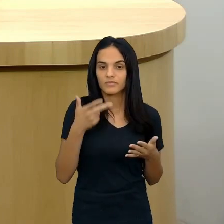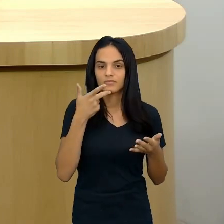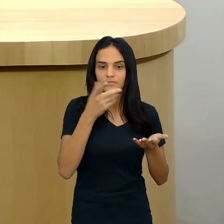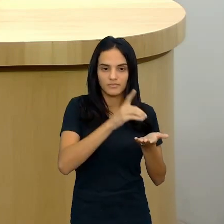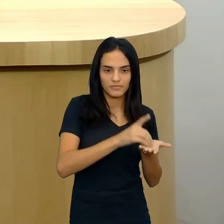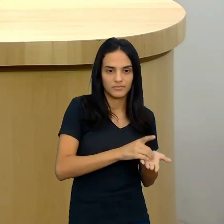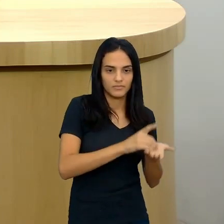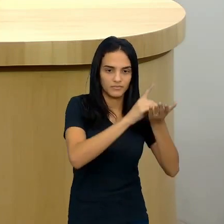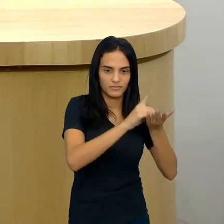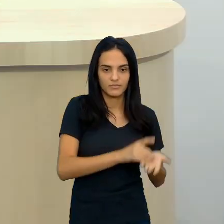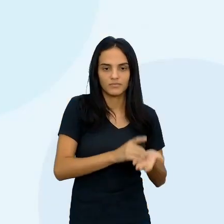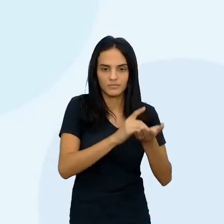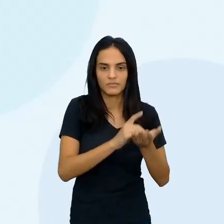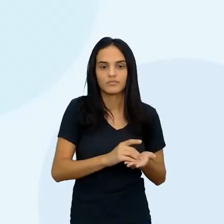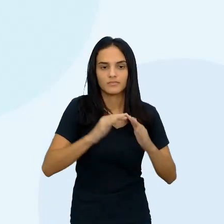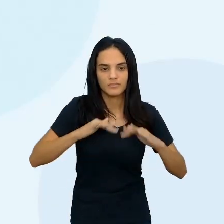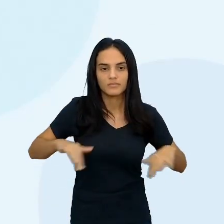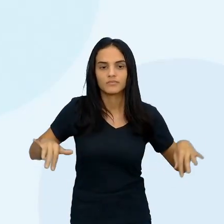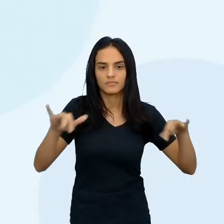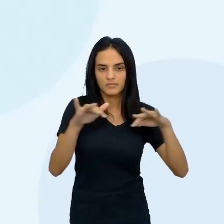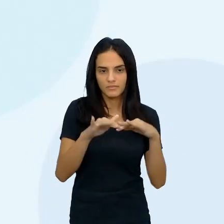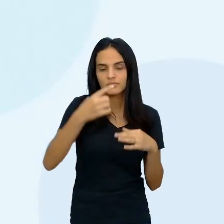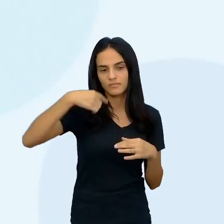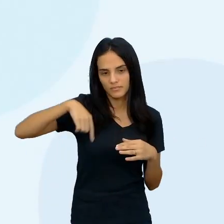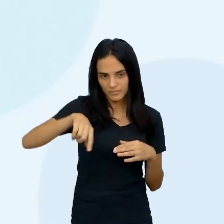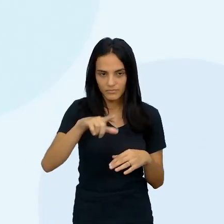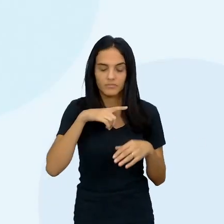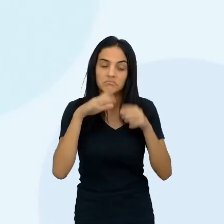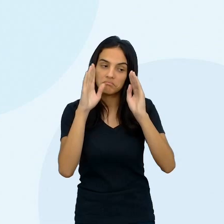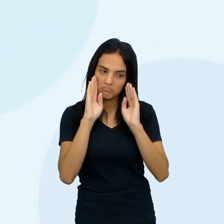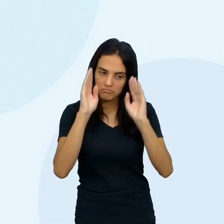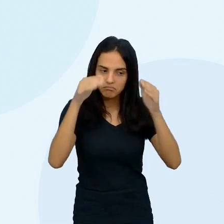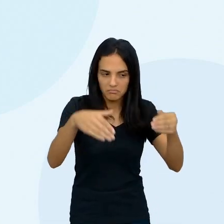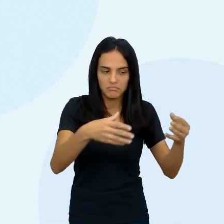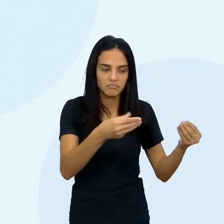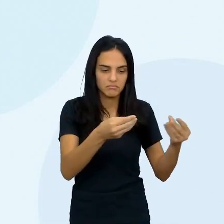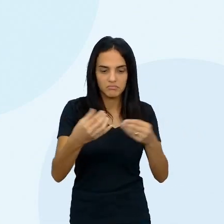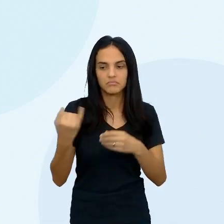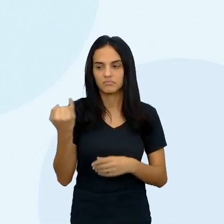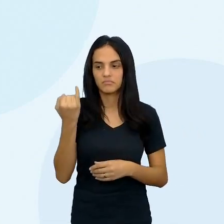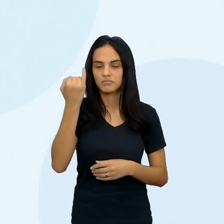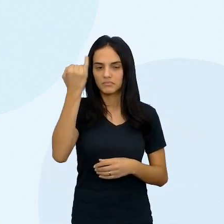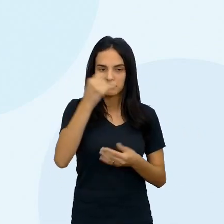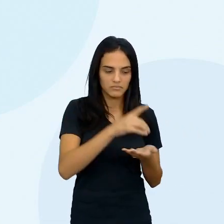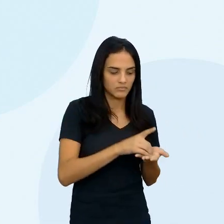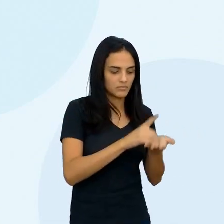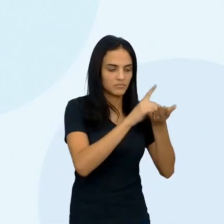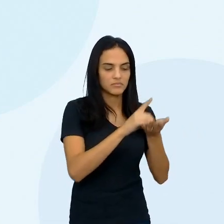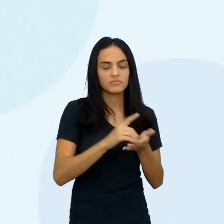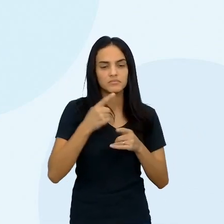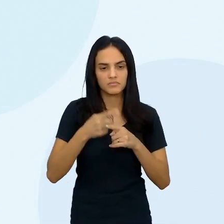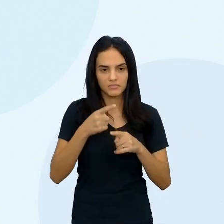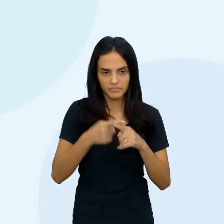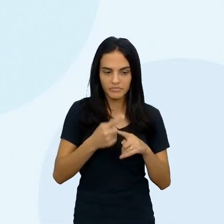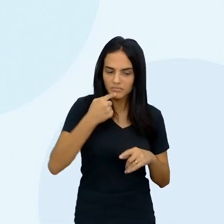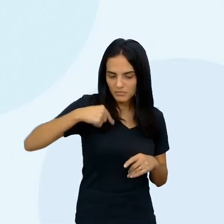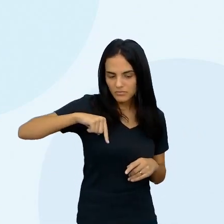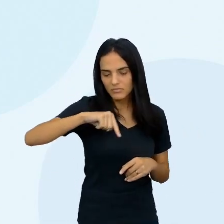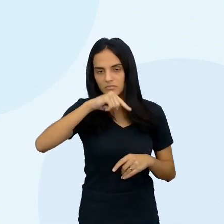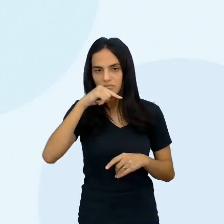bordo. Em todas as ATPCs a gente tem frisado muito a importância do diário de bordo. Por quê? Porque para